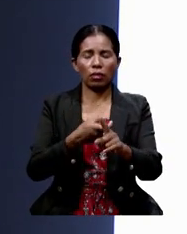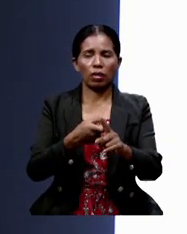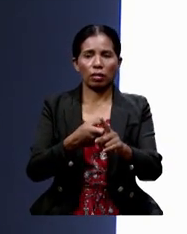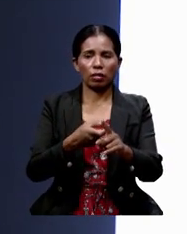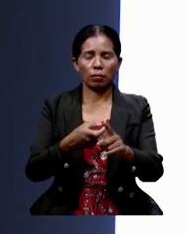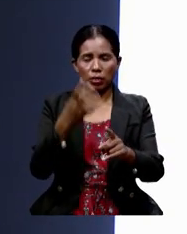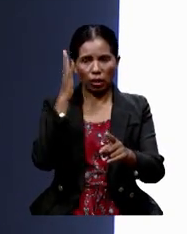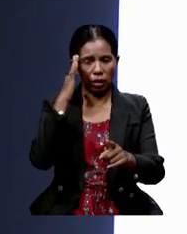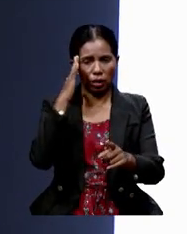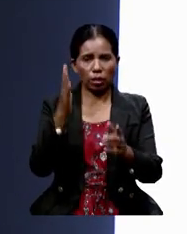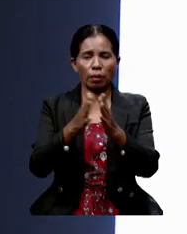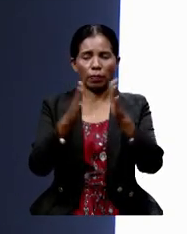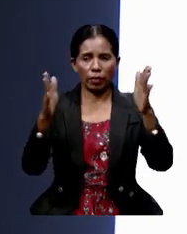considerado